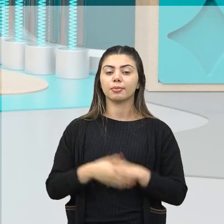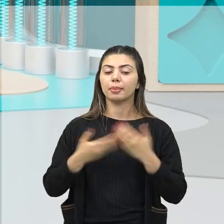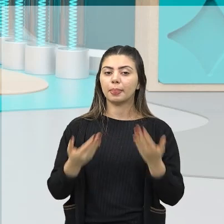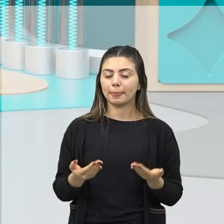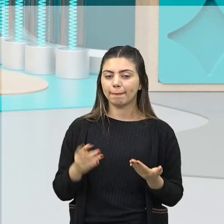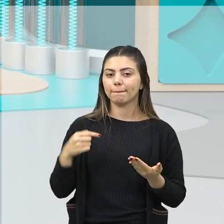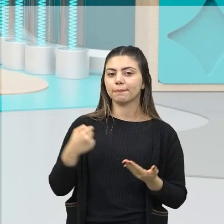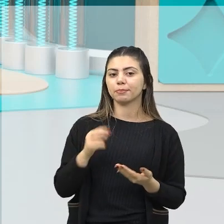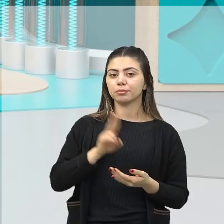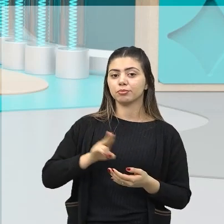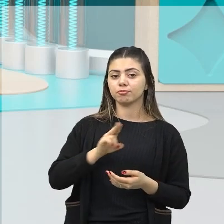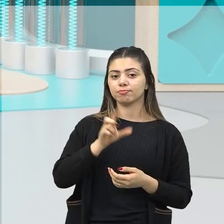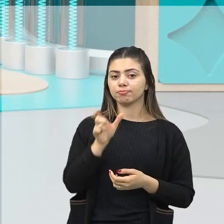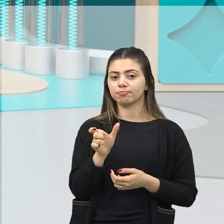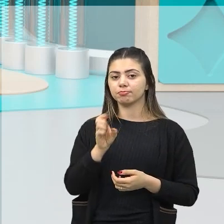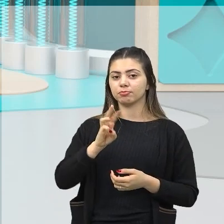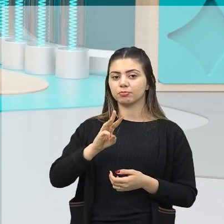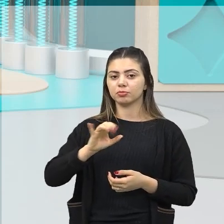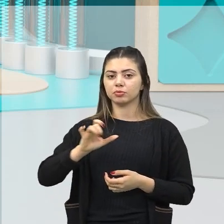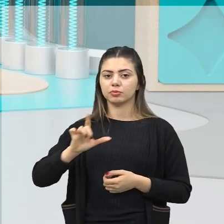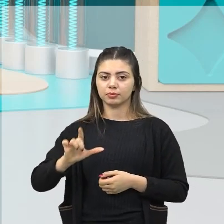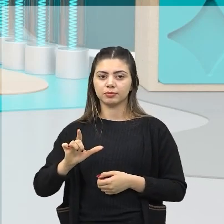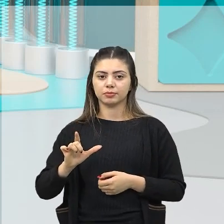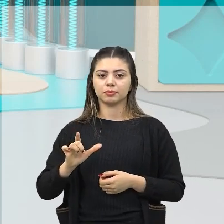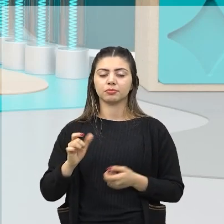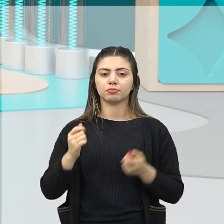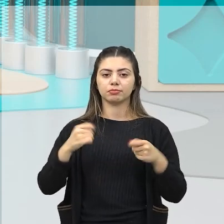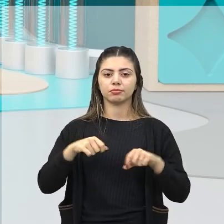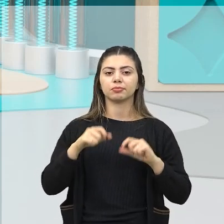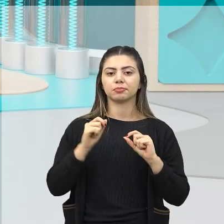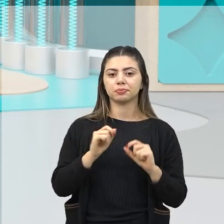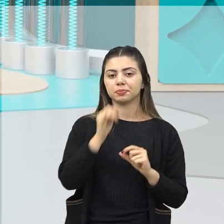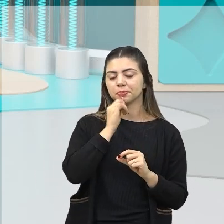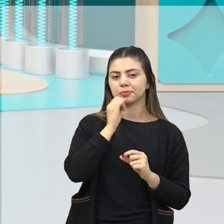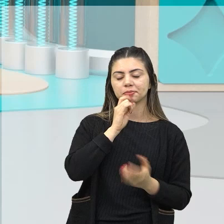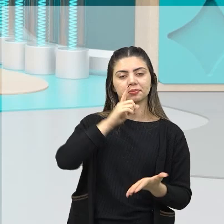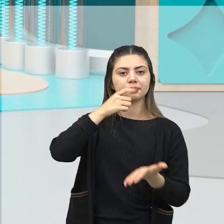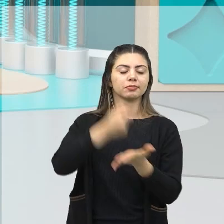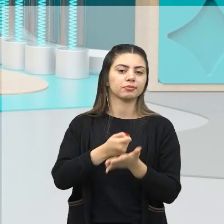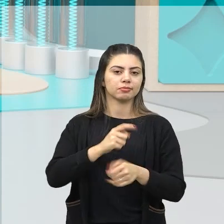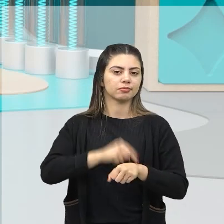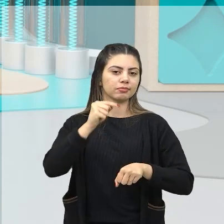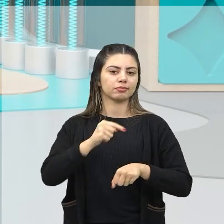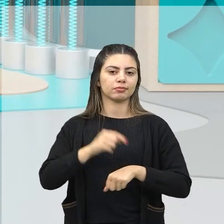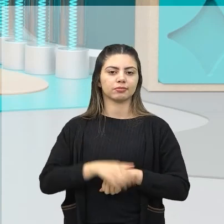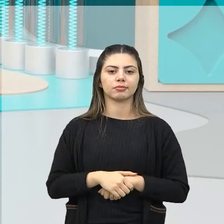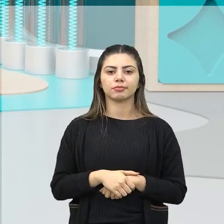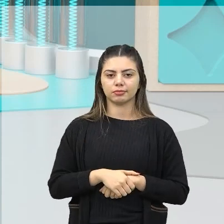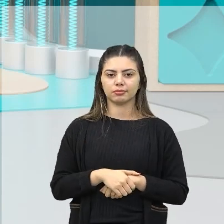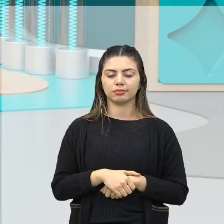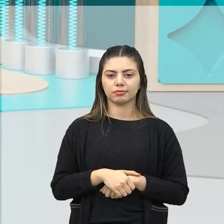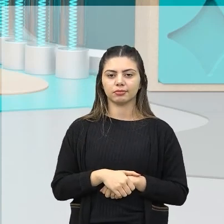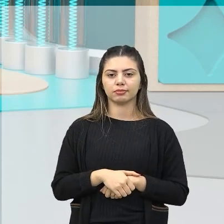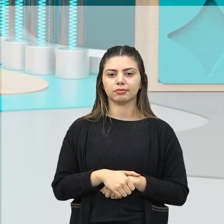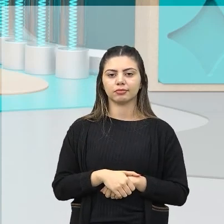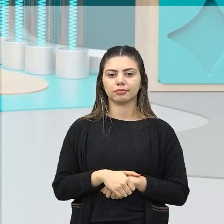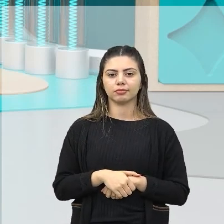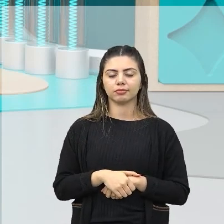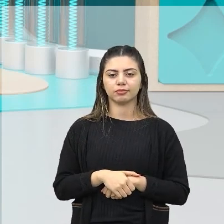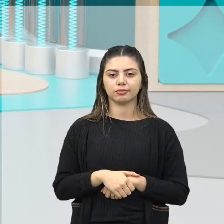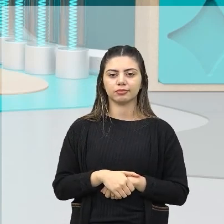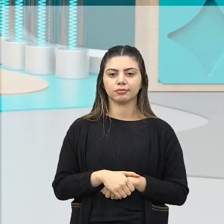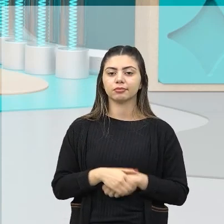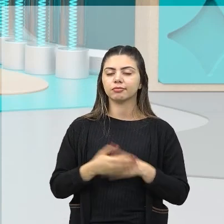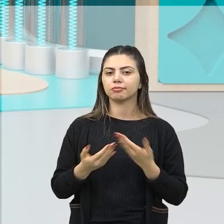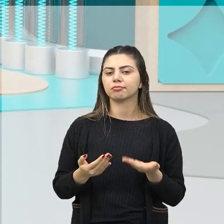Usamos o auxiliar will para decisões espontâneas. É uma decisão espontânea,